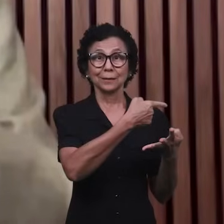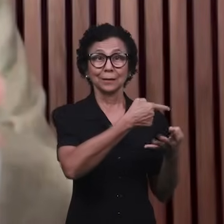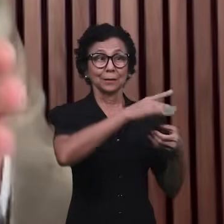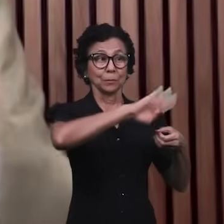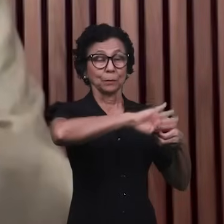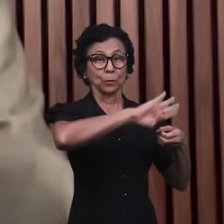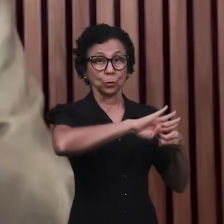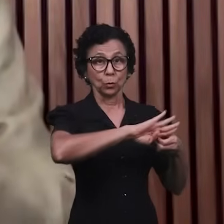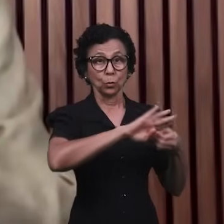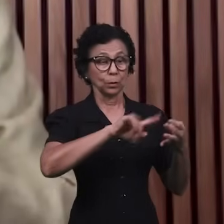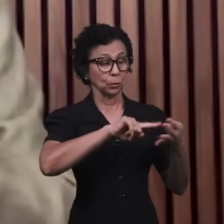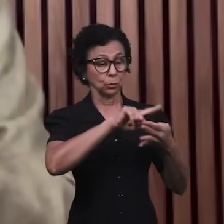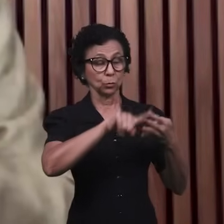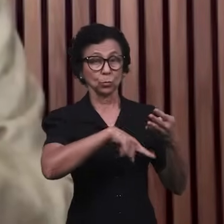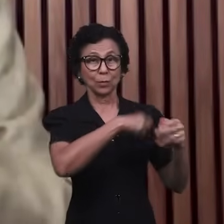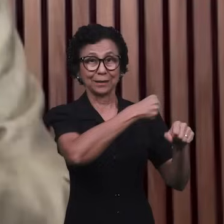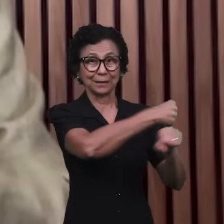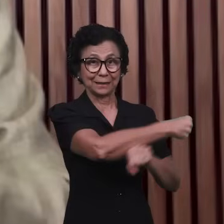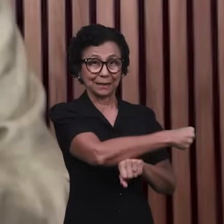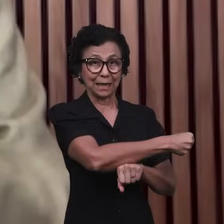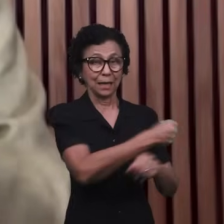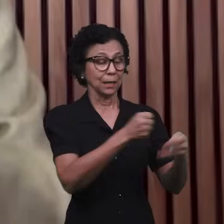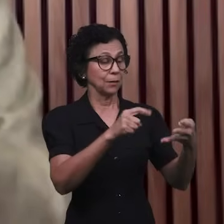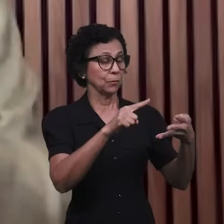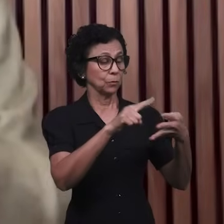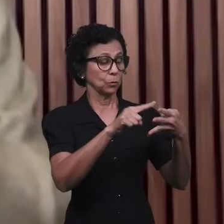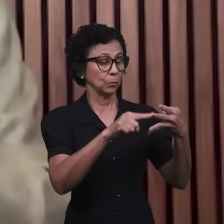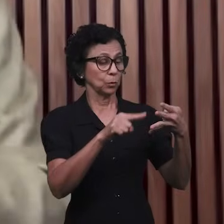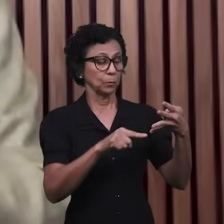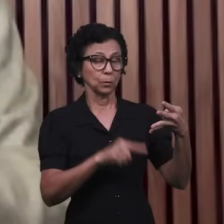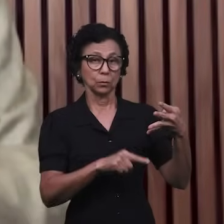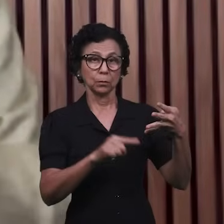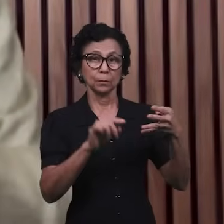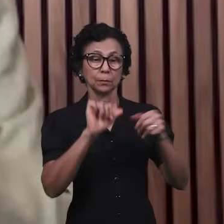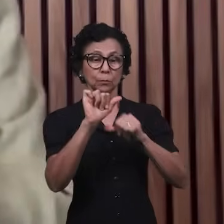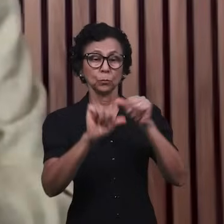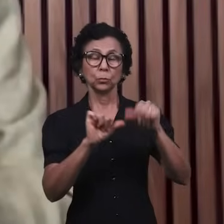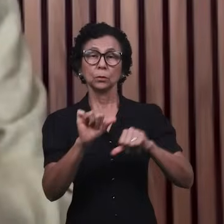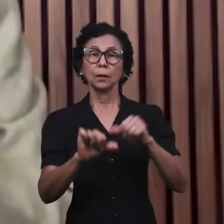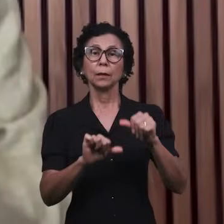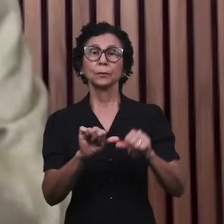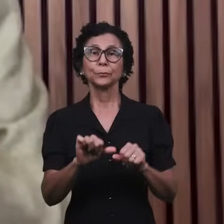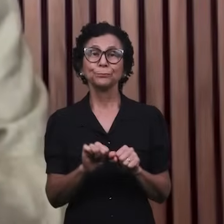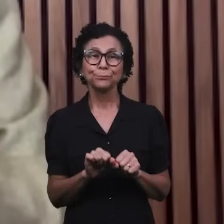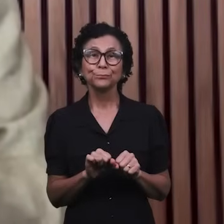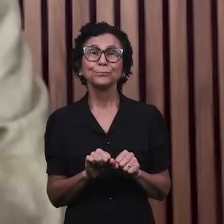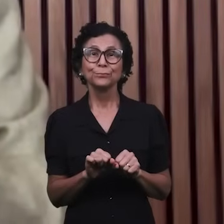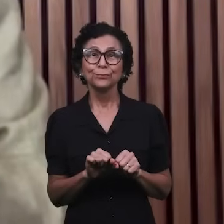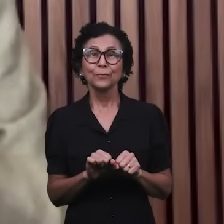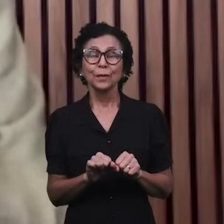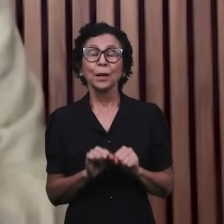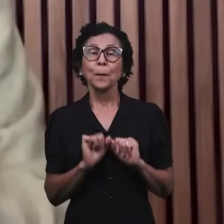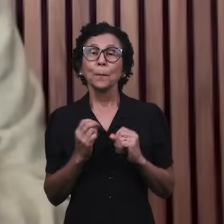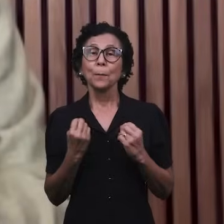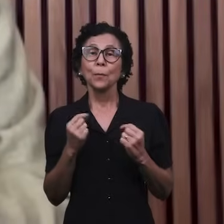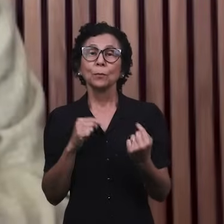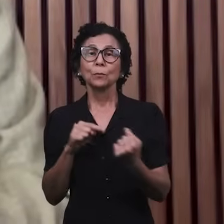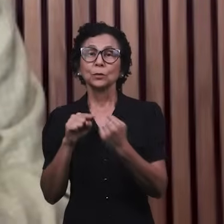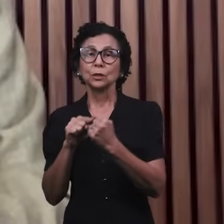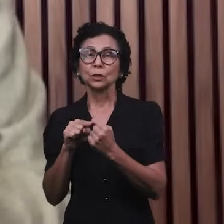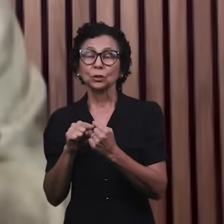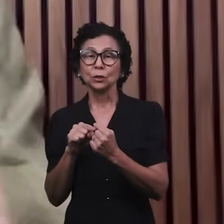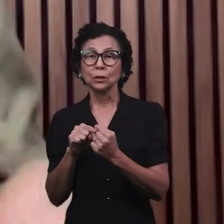mudados por nomes babilônicos. Por quê? Para exatamente levá-los a uma